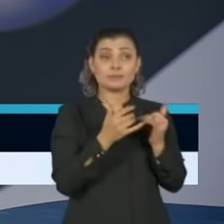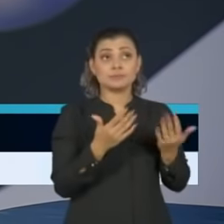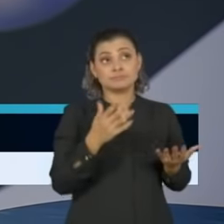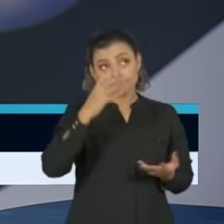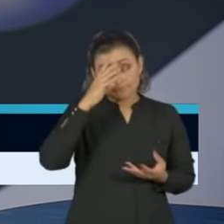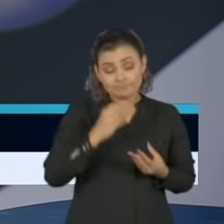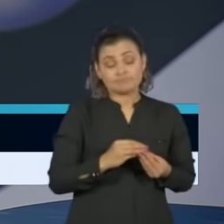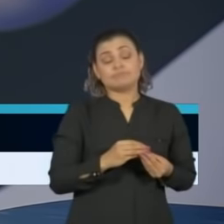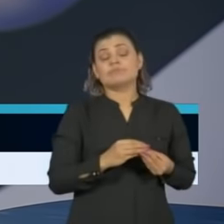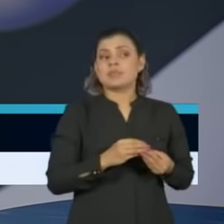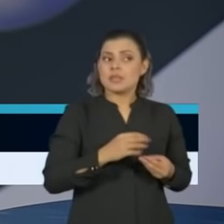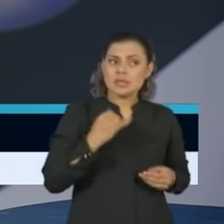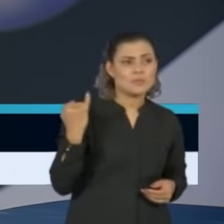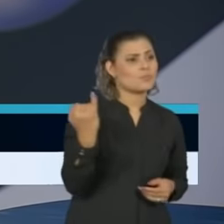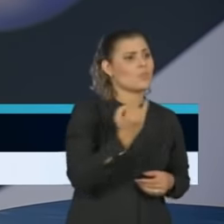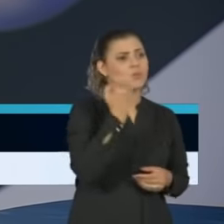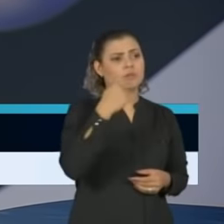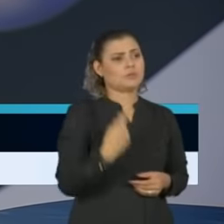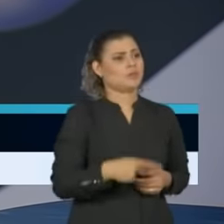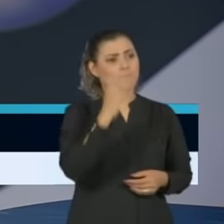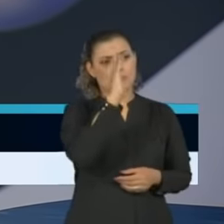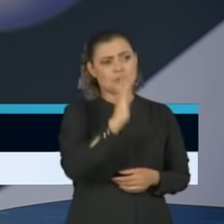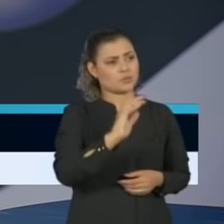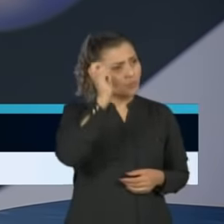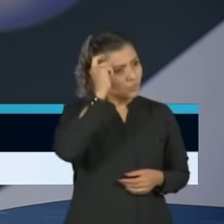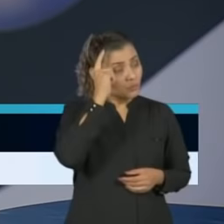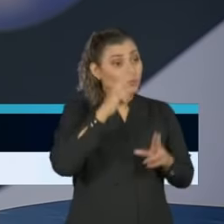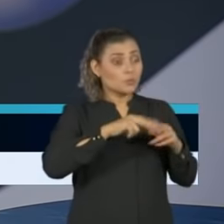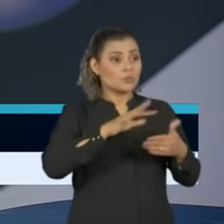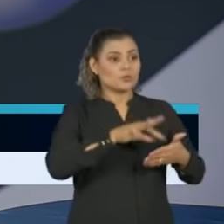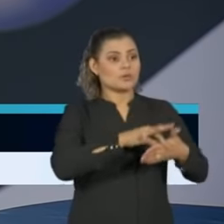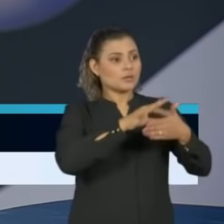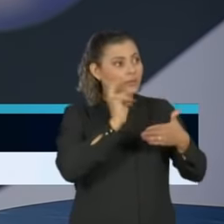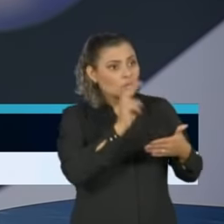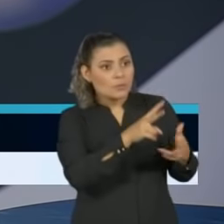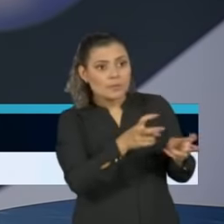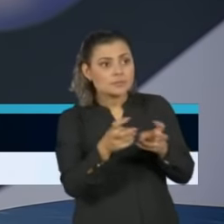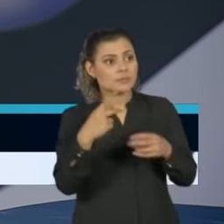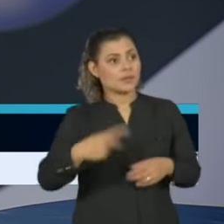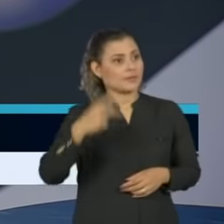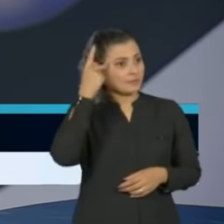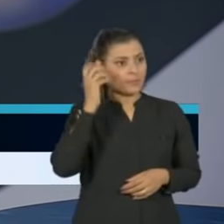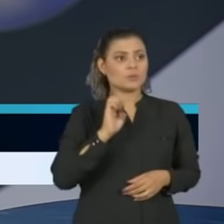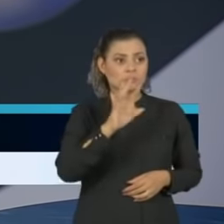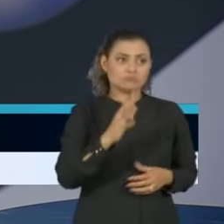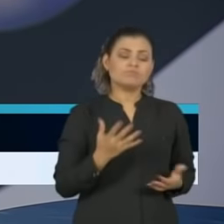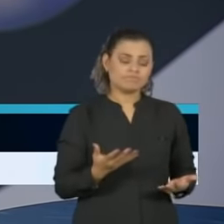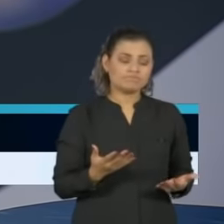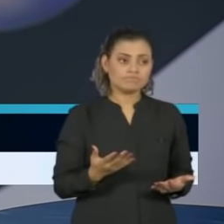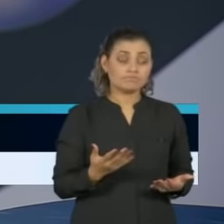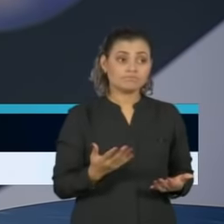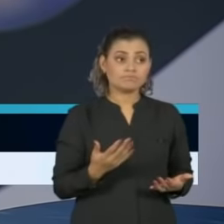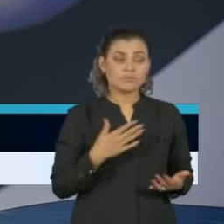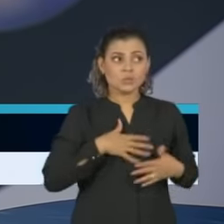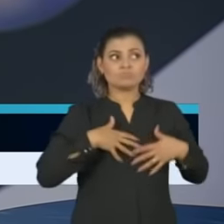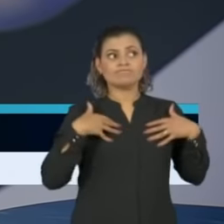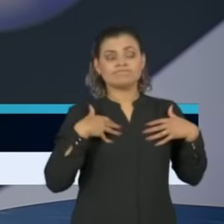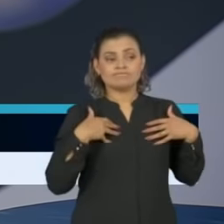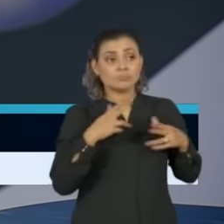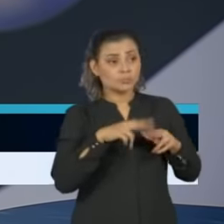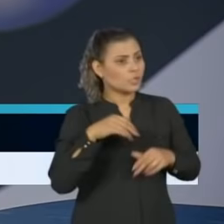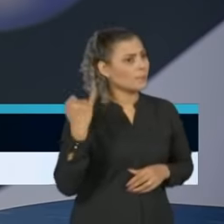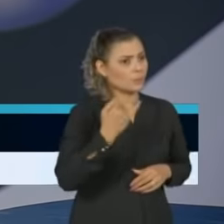uma situação muito importante para a cultura brasileira. Por isso que eu estou gostando demais da liderança que eu estou percebendo no governo de São Paulo. Não do corduco, né? Isso é